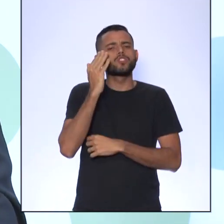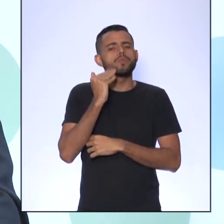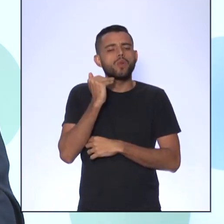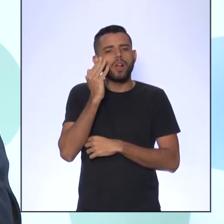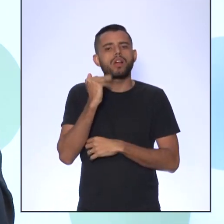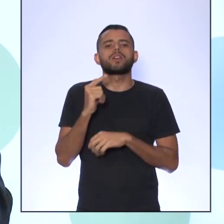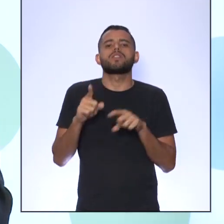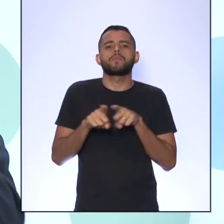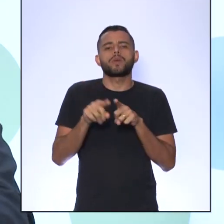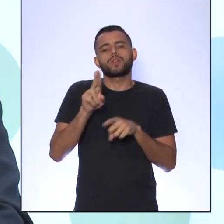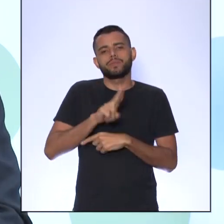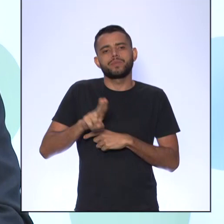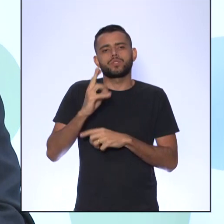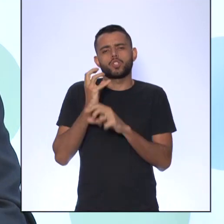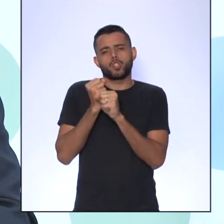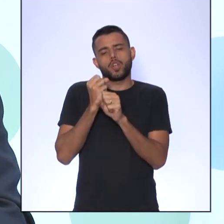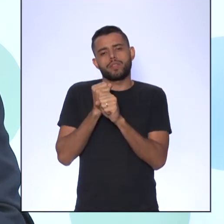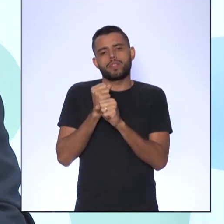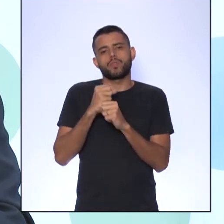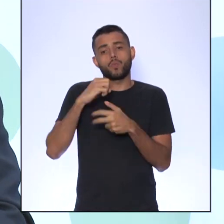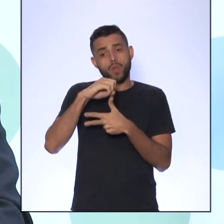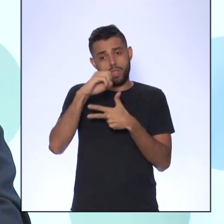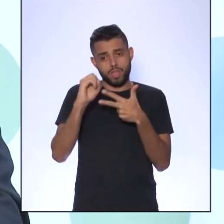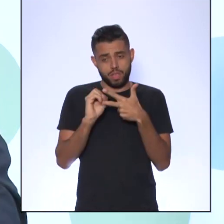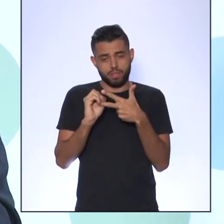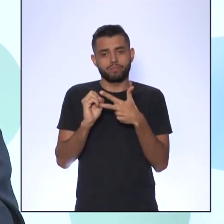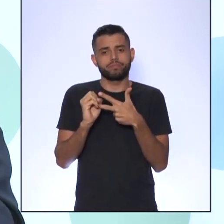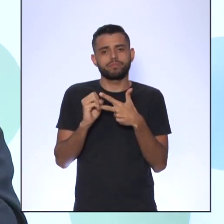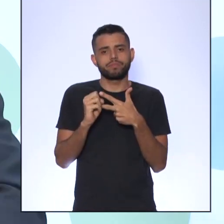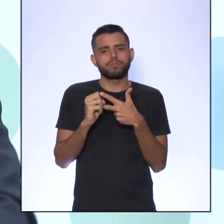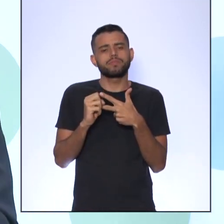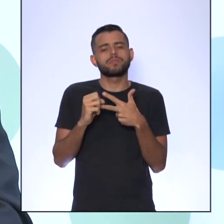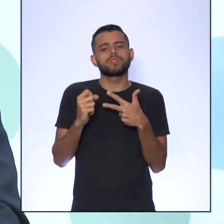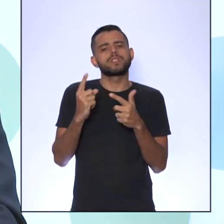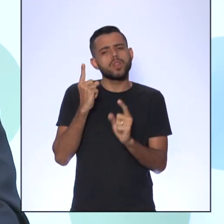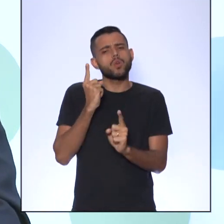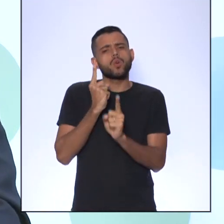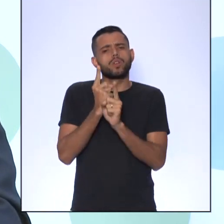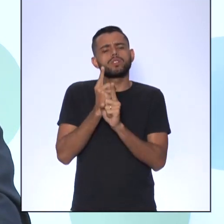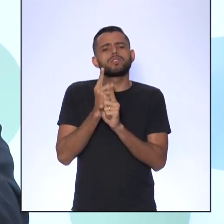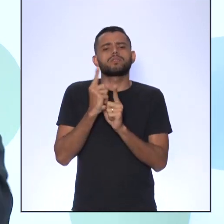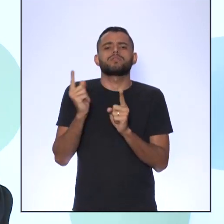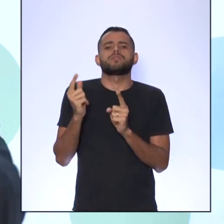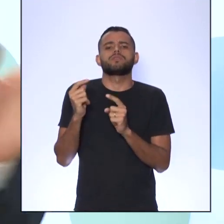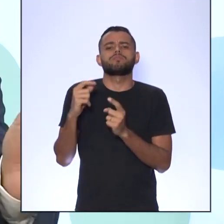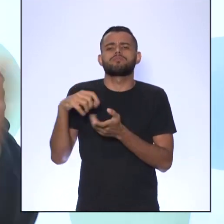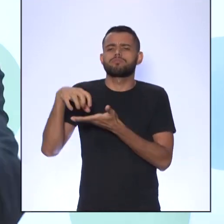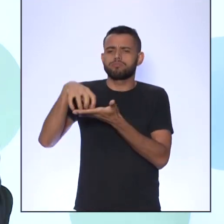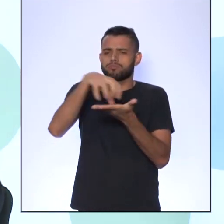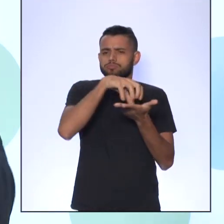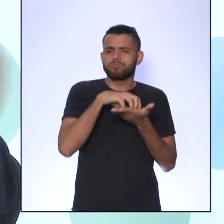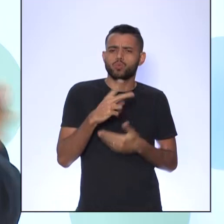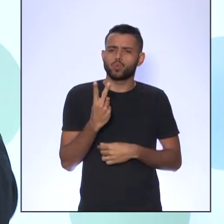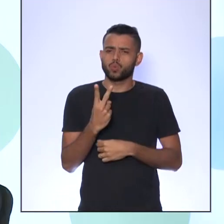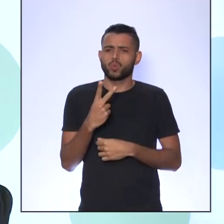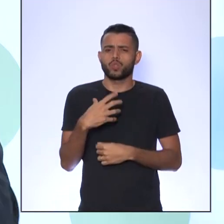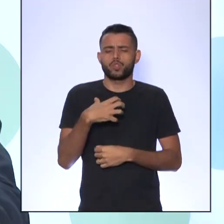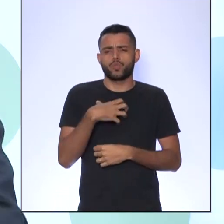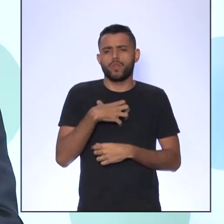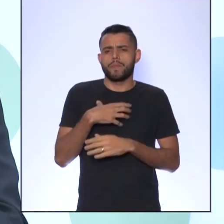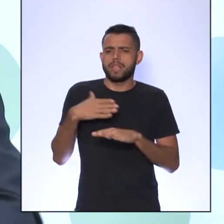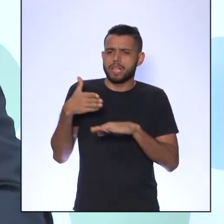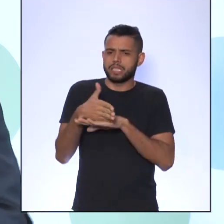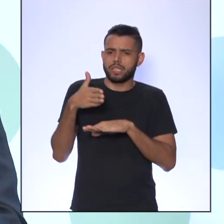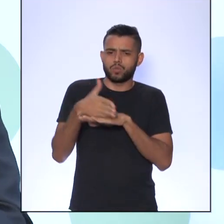também com o uso da nota do Enem. É muito comum você encontrar instituições privadas que se utilizam as 2 formas de acesso, né, com essas